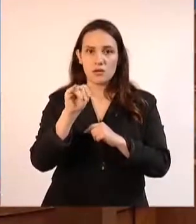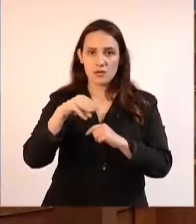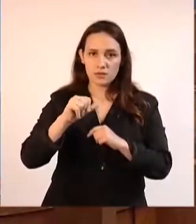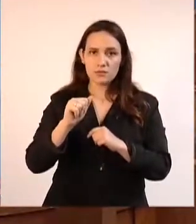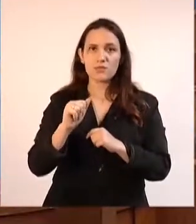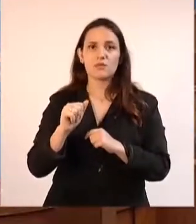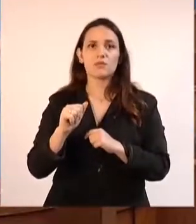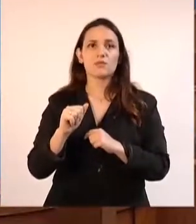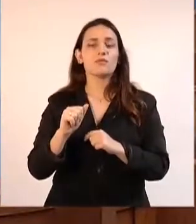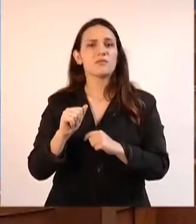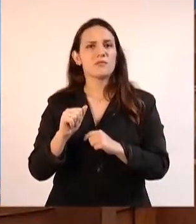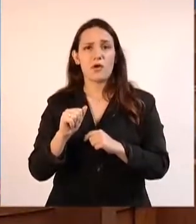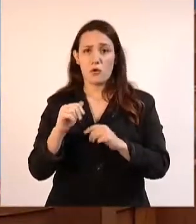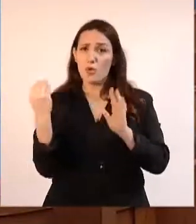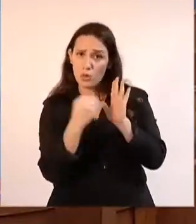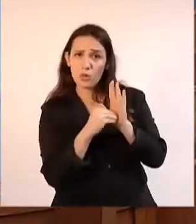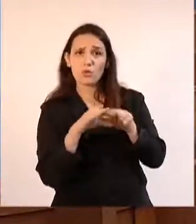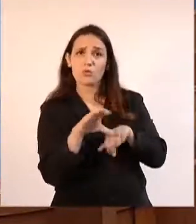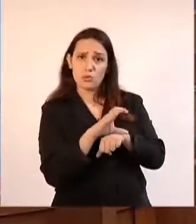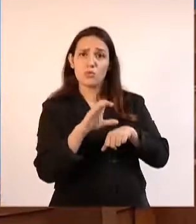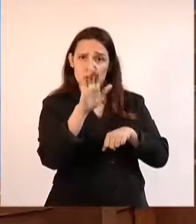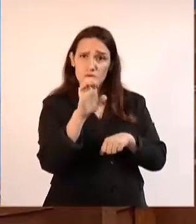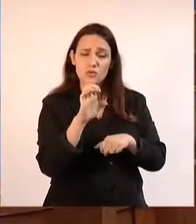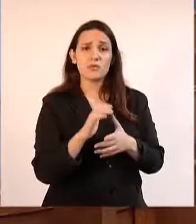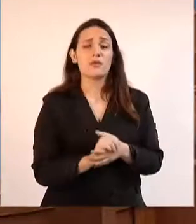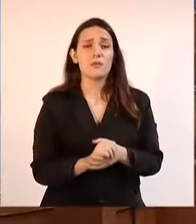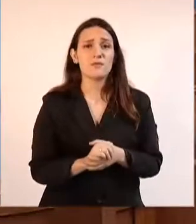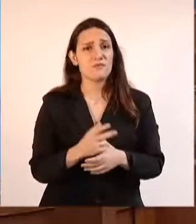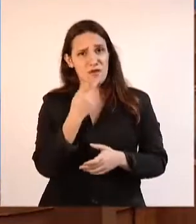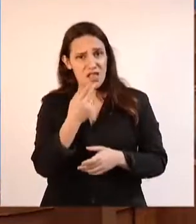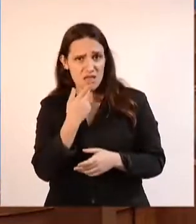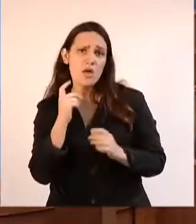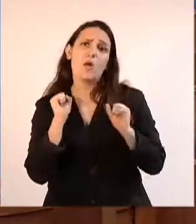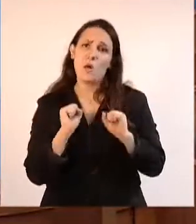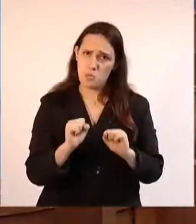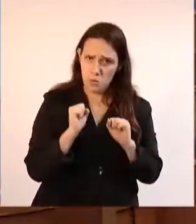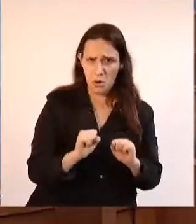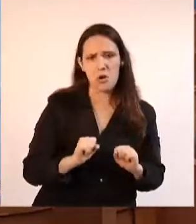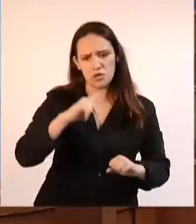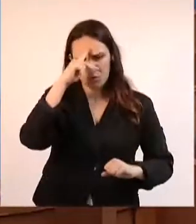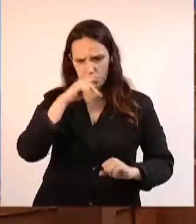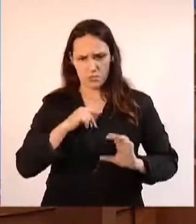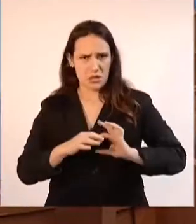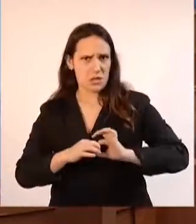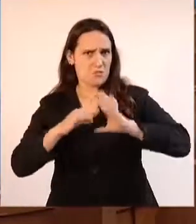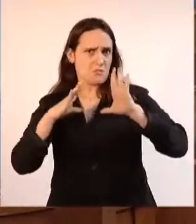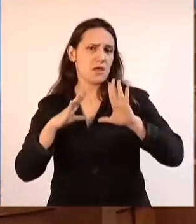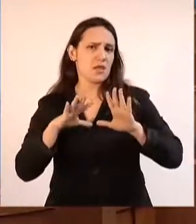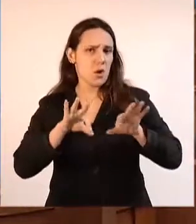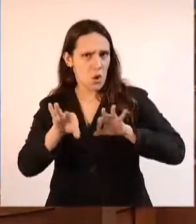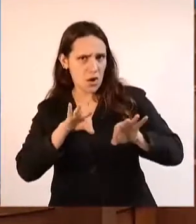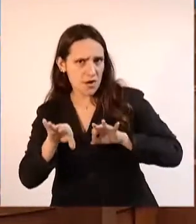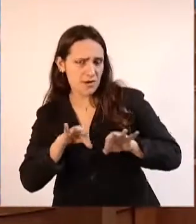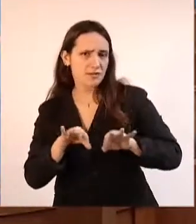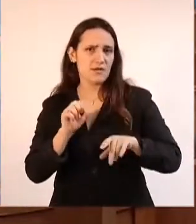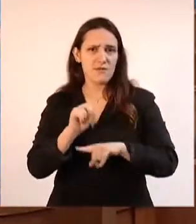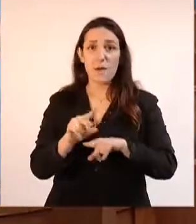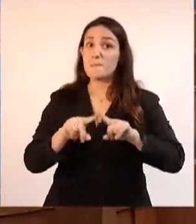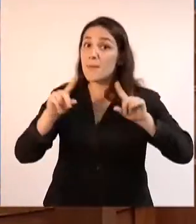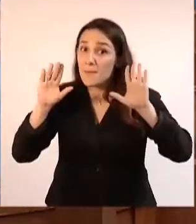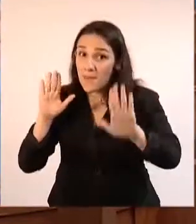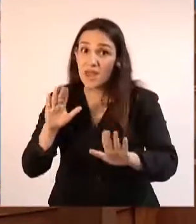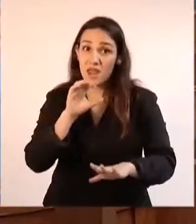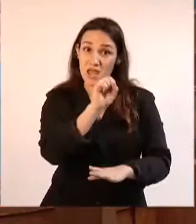parlamentares que me antecederam vieram propor. E o que estão dizendo aqui? A jurisprudência do Supremo Tribunal Federal é